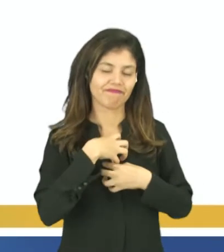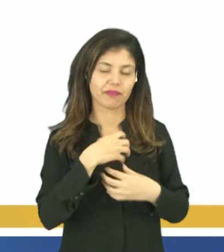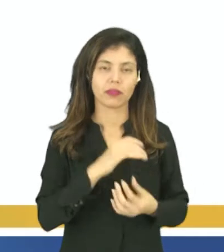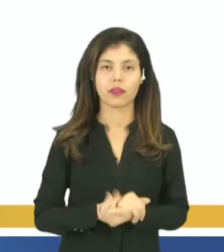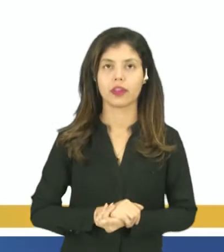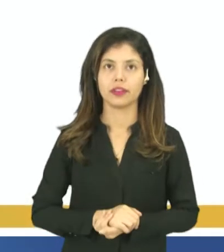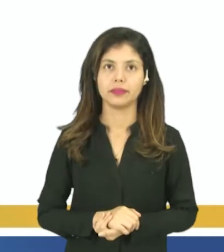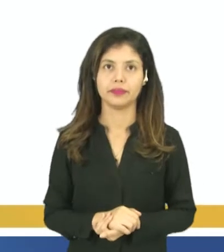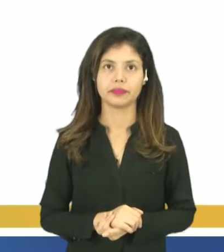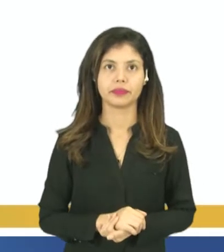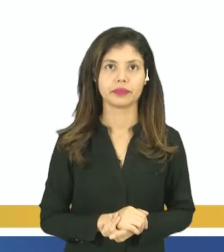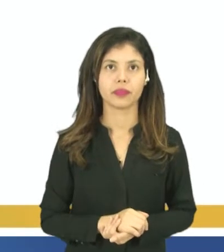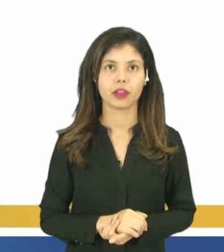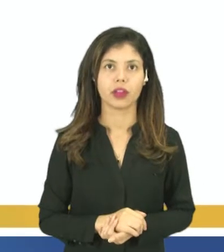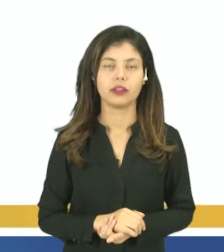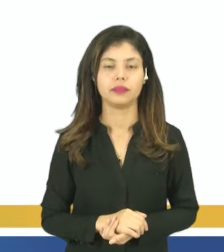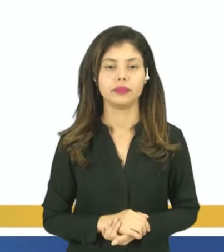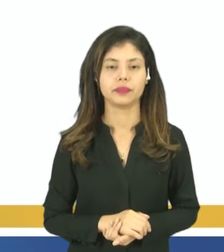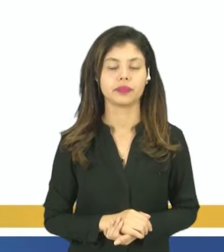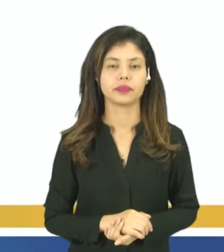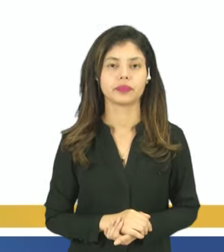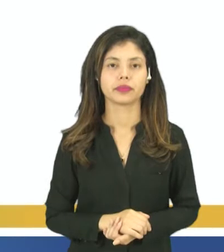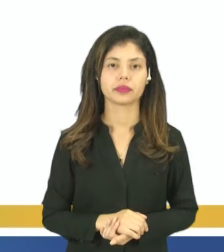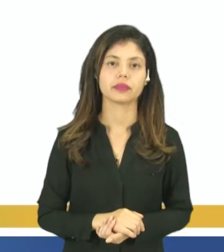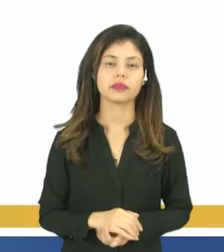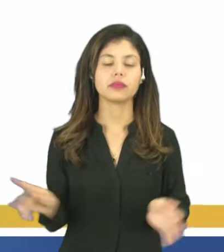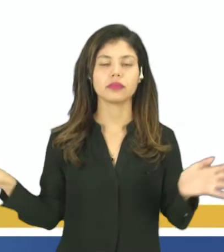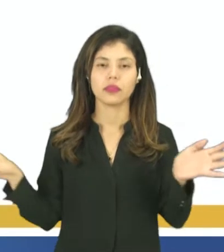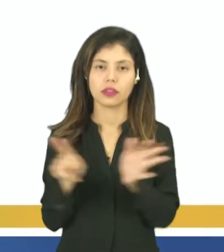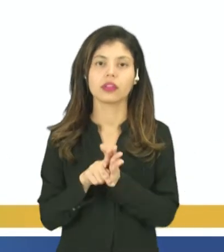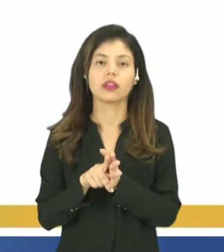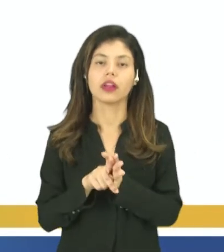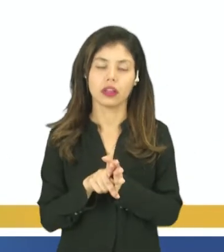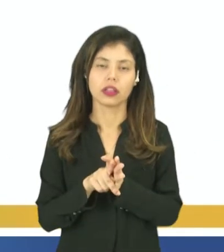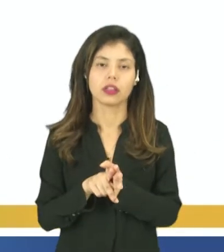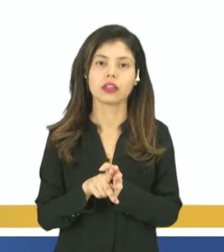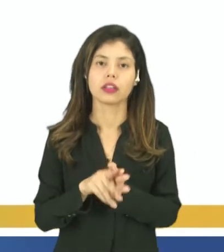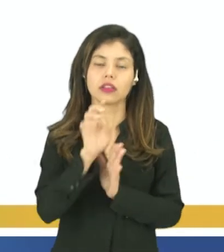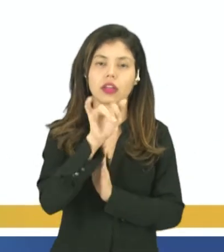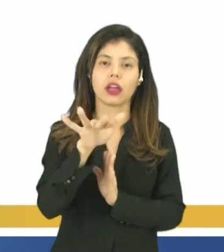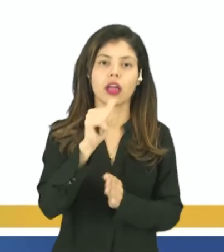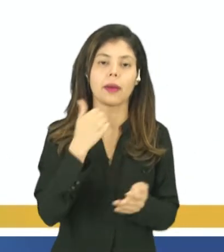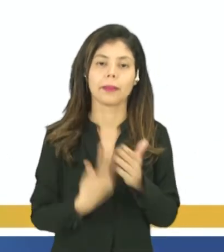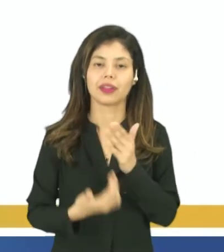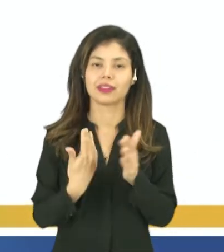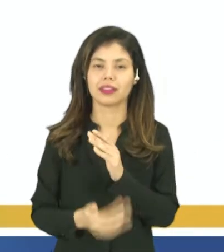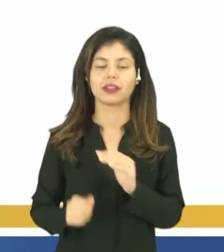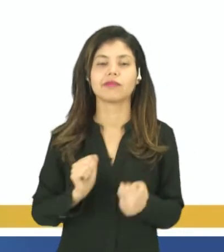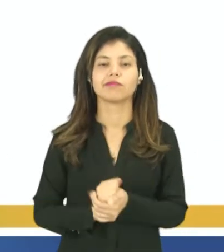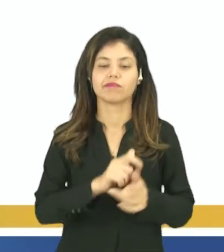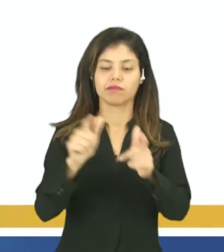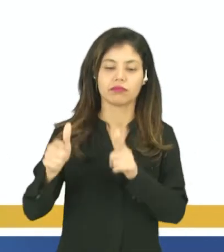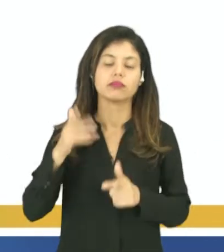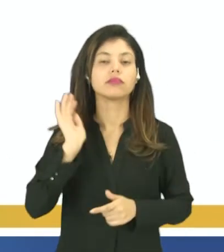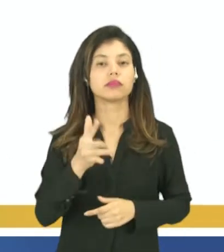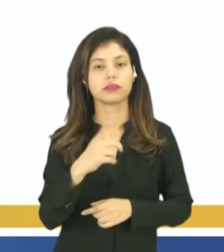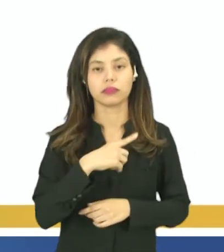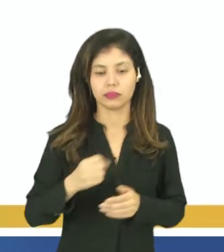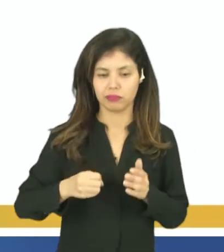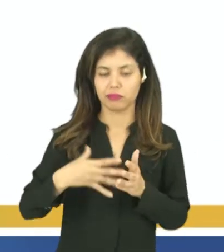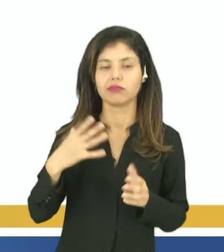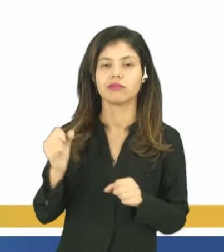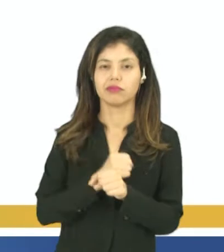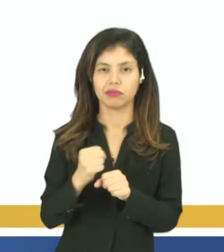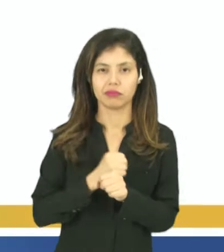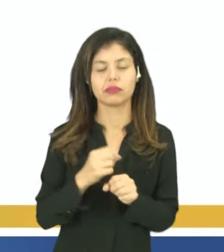essa decisão da Corte Internacional de Haia, eles perderam um espaço que eles já tinham há